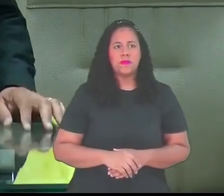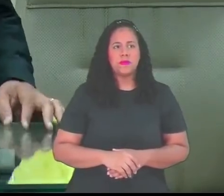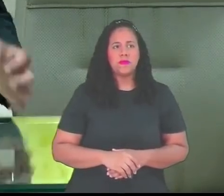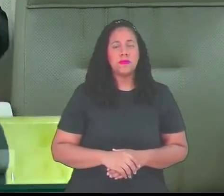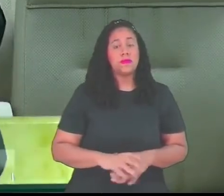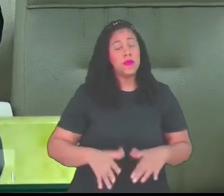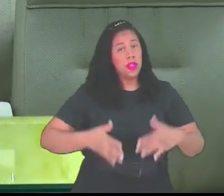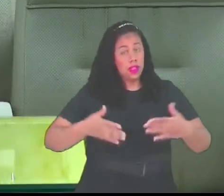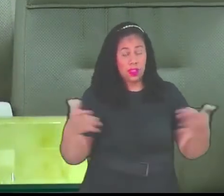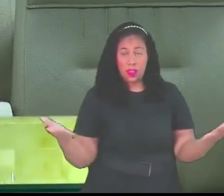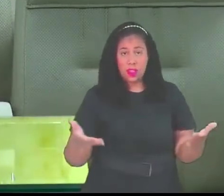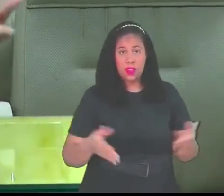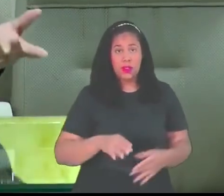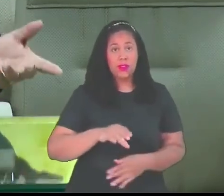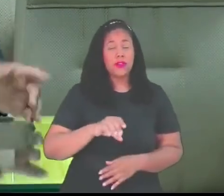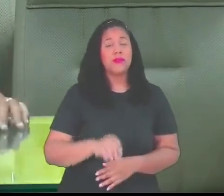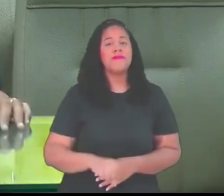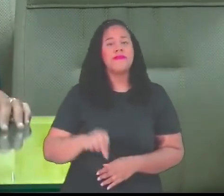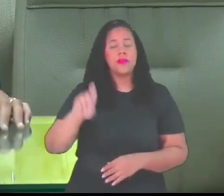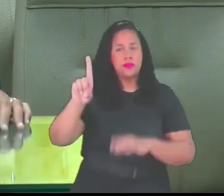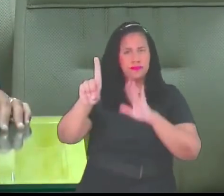Aí agora Ezequias,